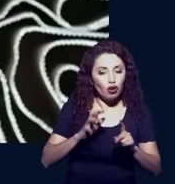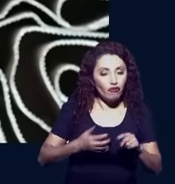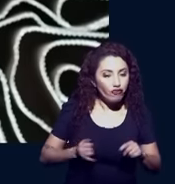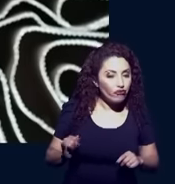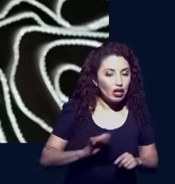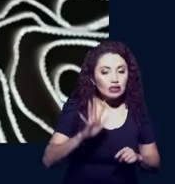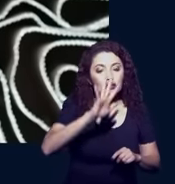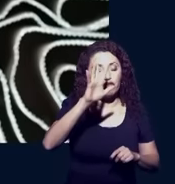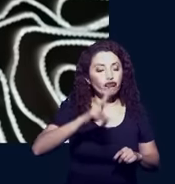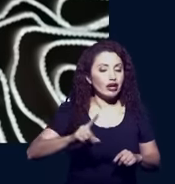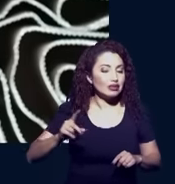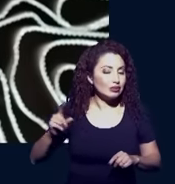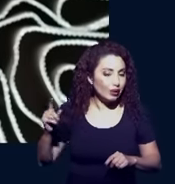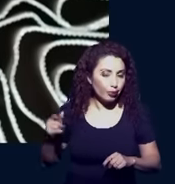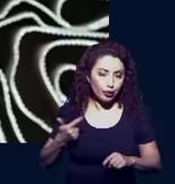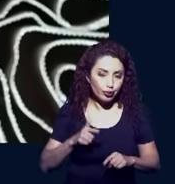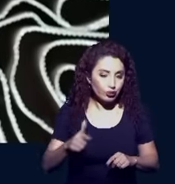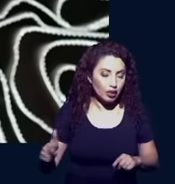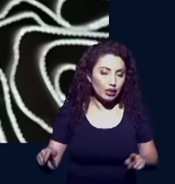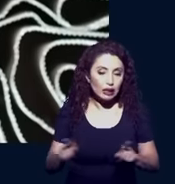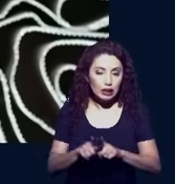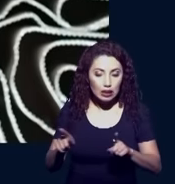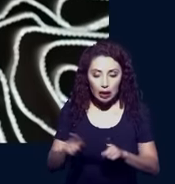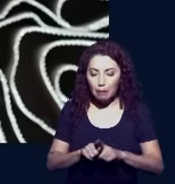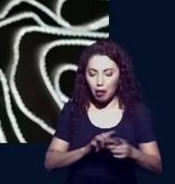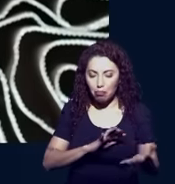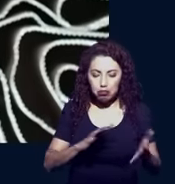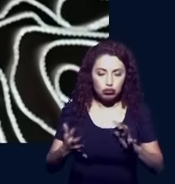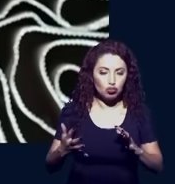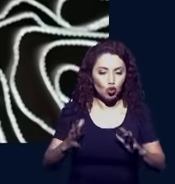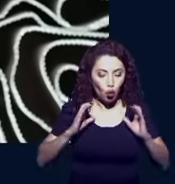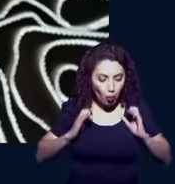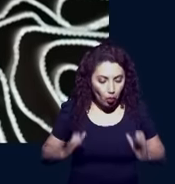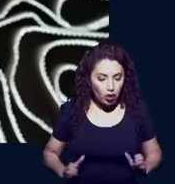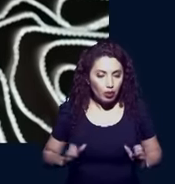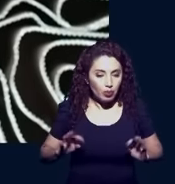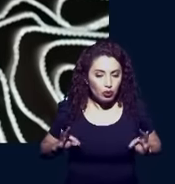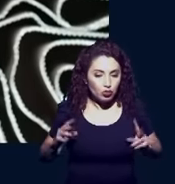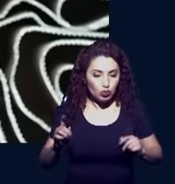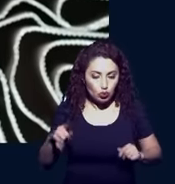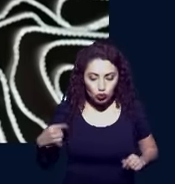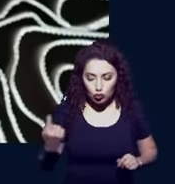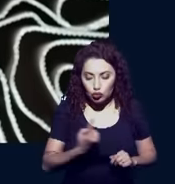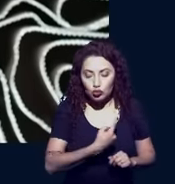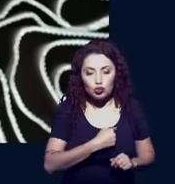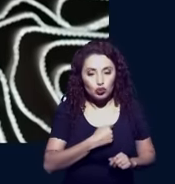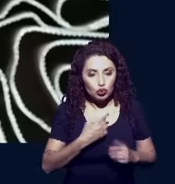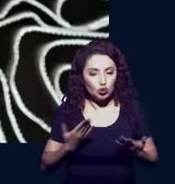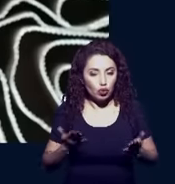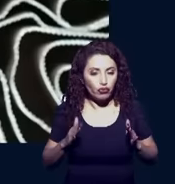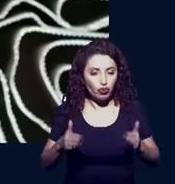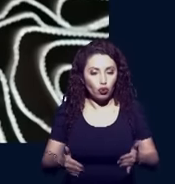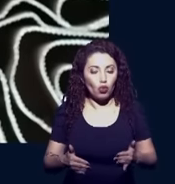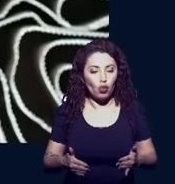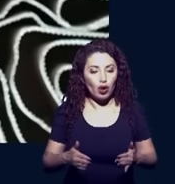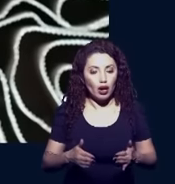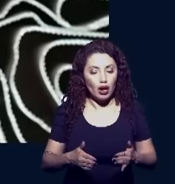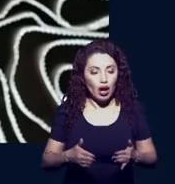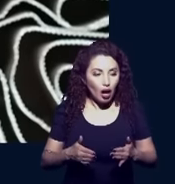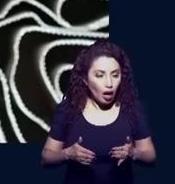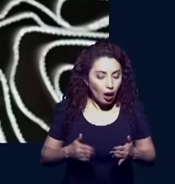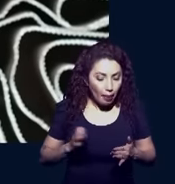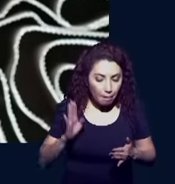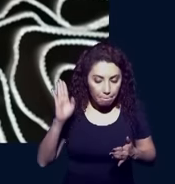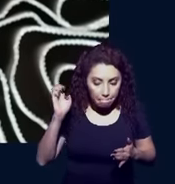muito tempo e deslocamentos comportamentais né nós todos num dado momento fomos para bens de consumo e aí depois